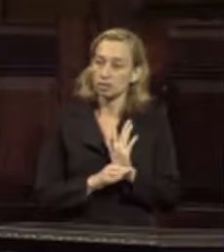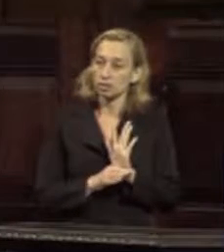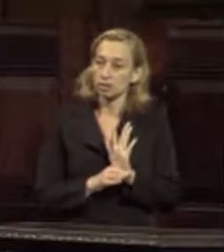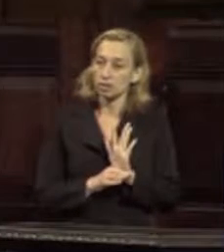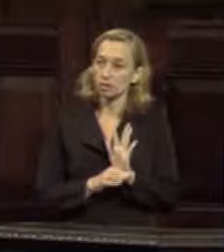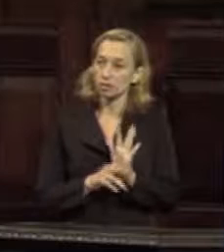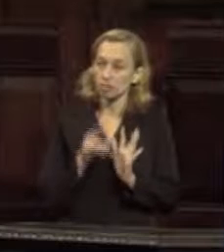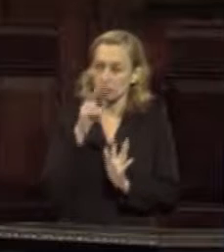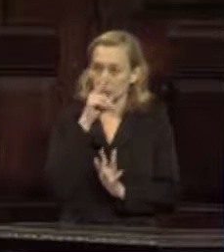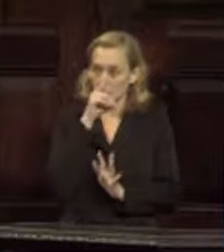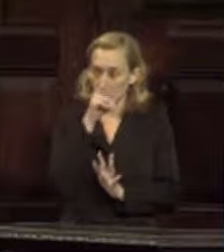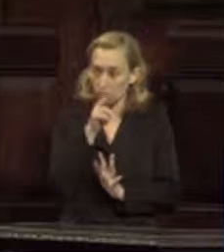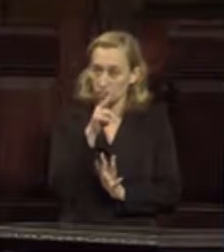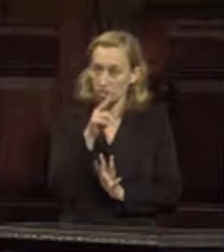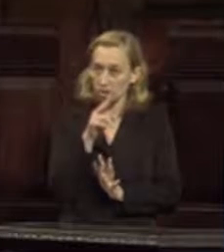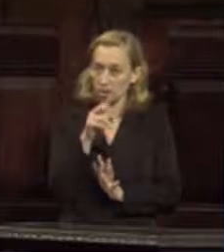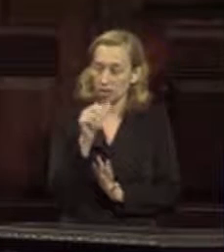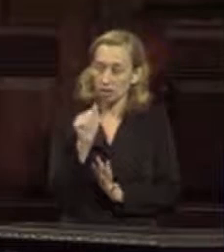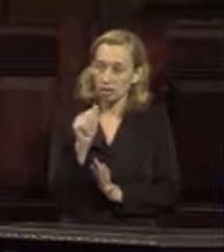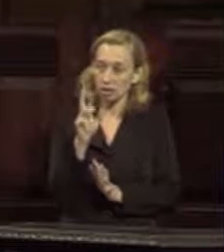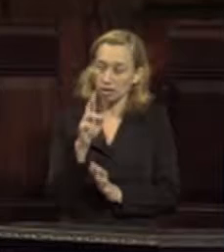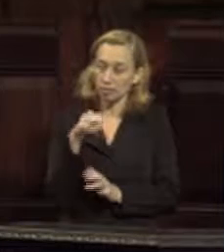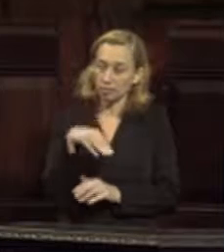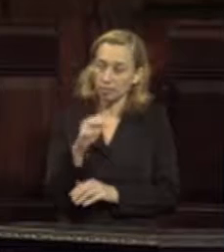acompanhadas das ações sociais.